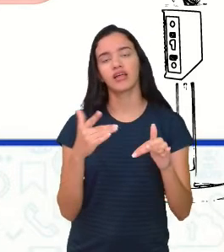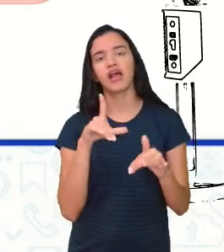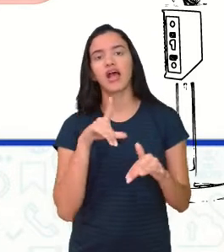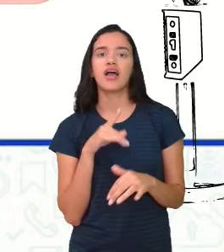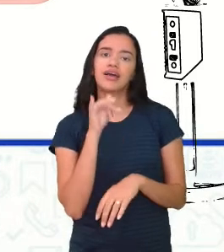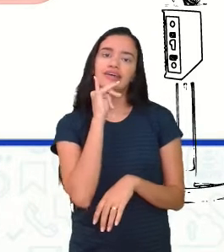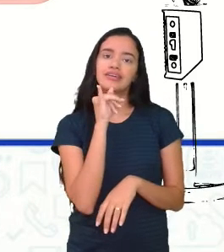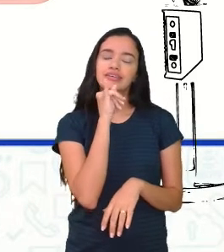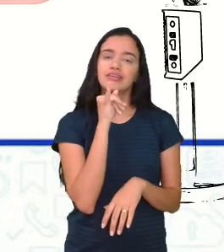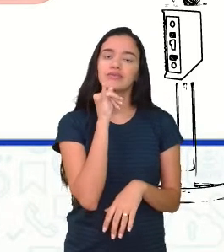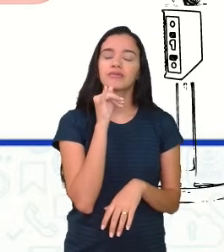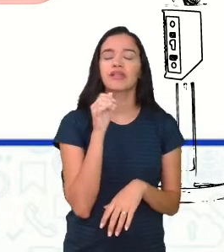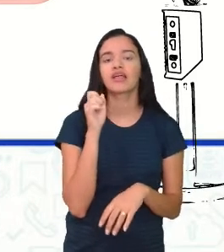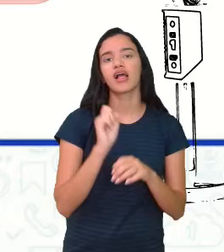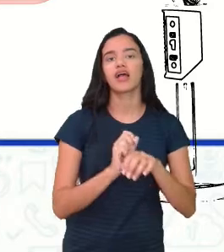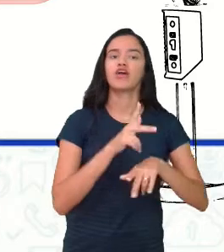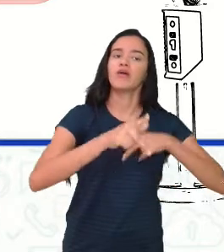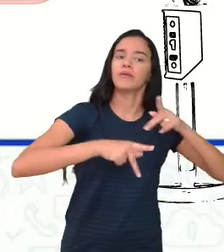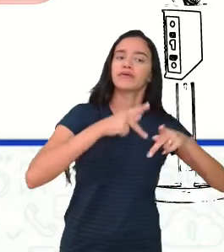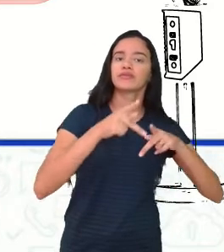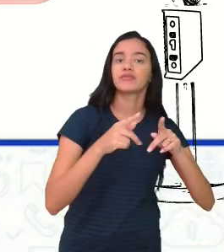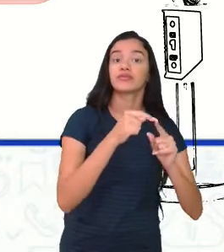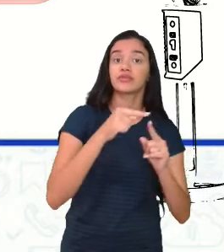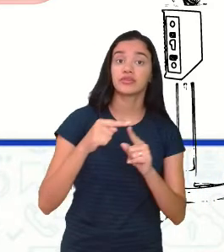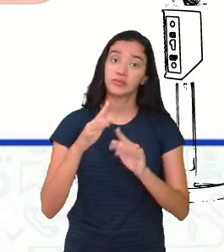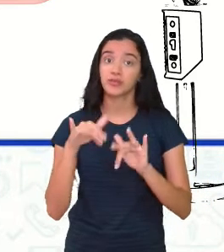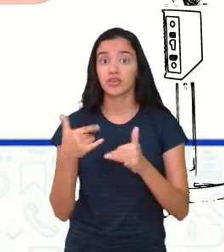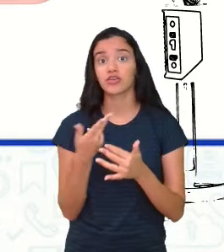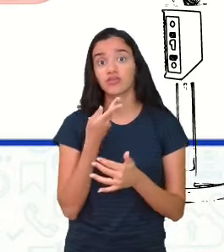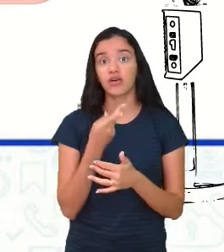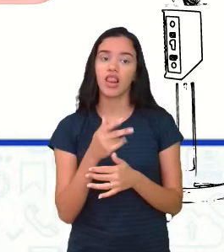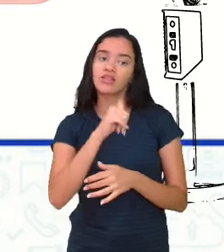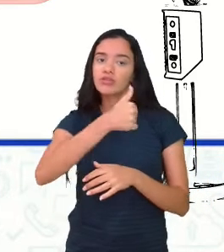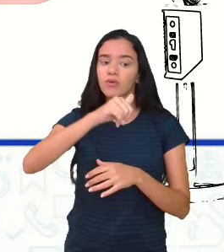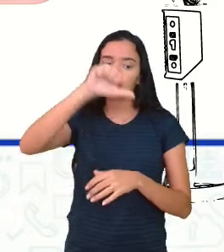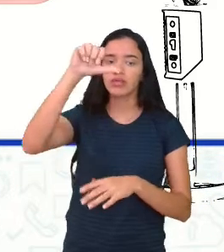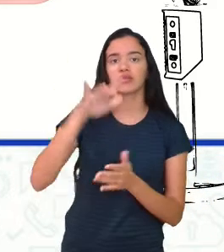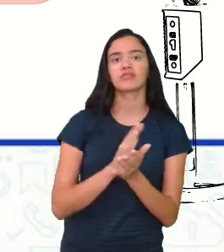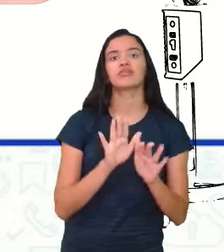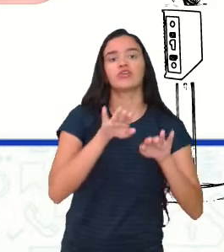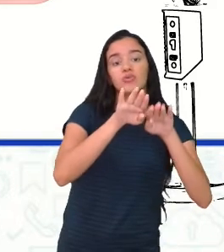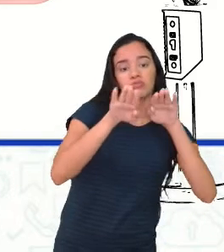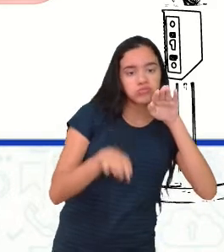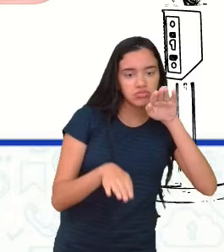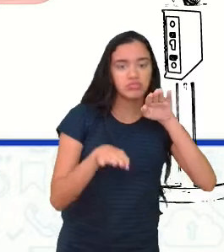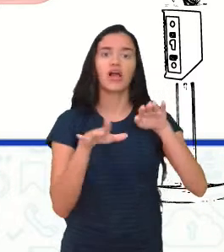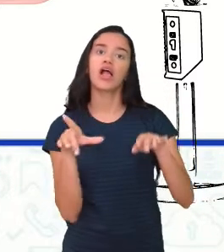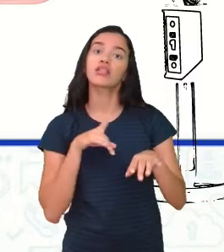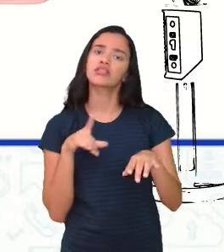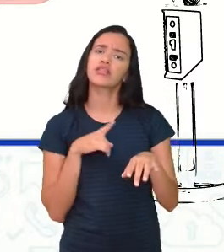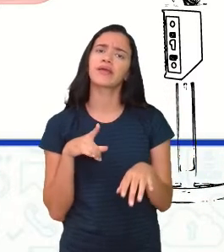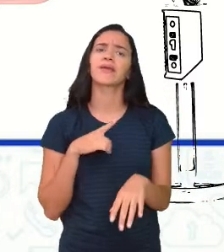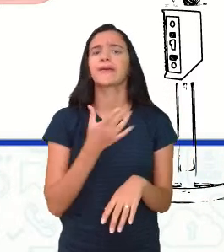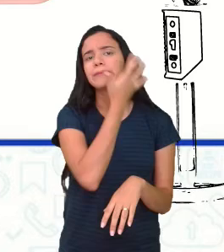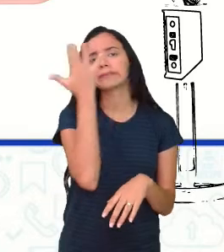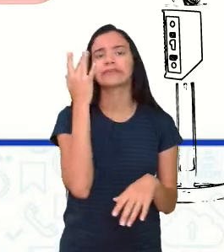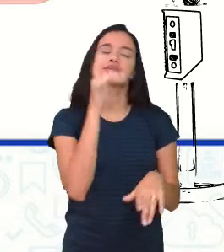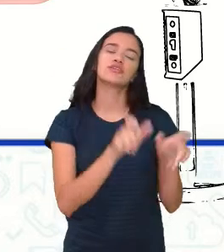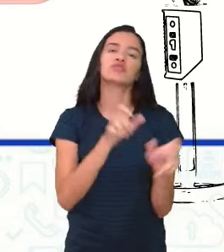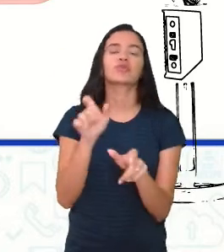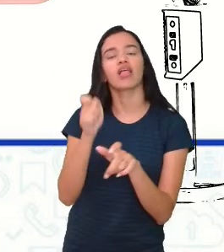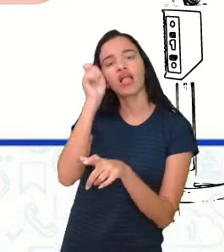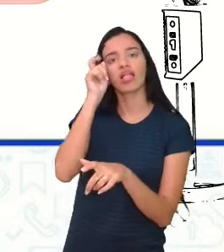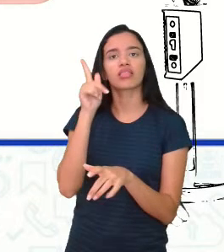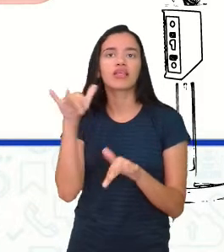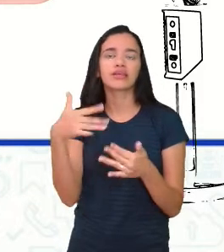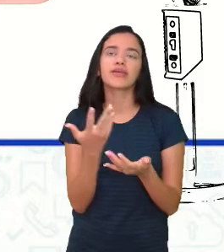por exemplo, a ideia de que a música popular é um tipo de música, como eu já falei, de qualidade inferior. Né? Existem pessoas que têm essa ideia, que a